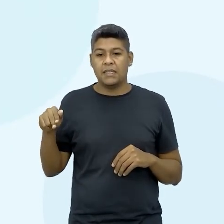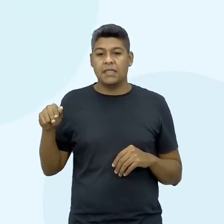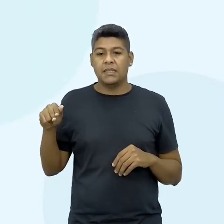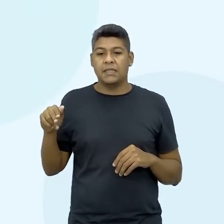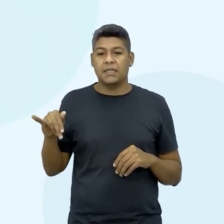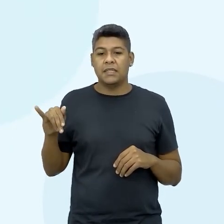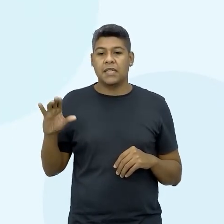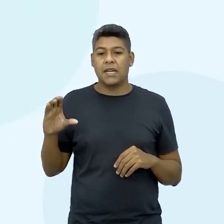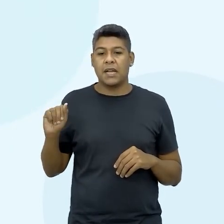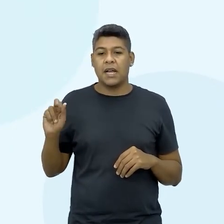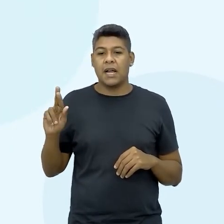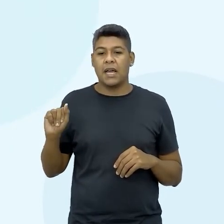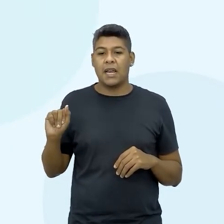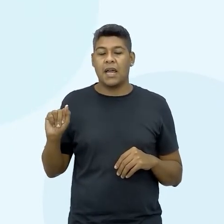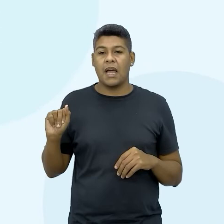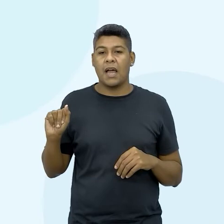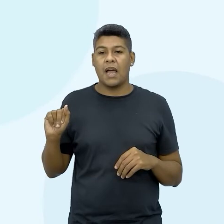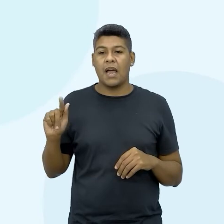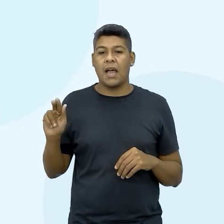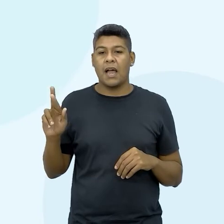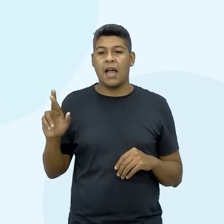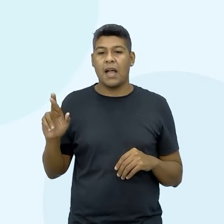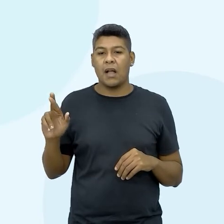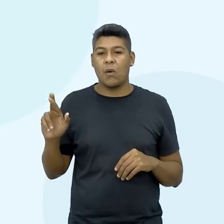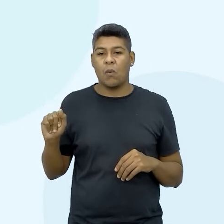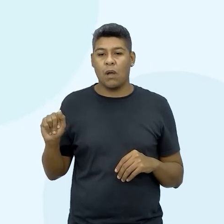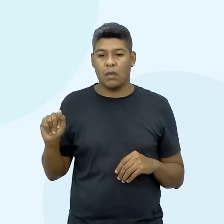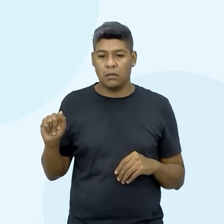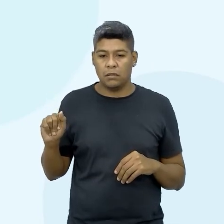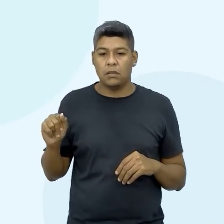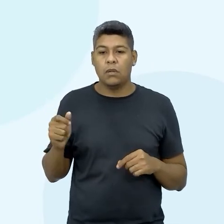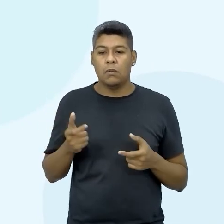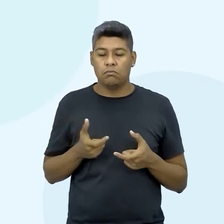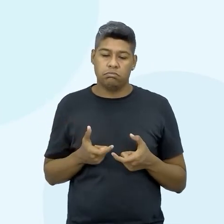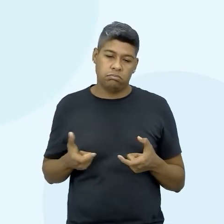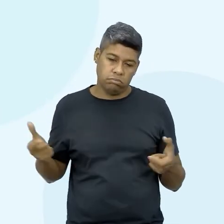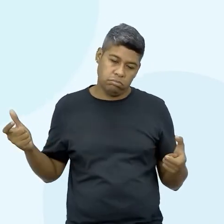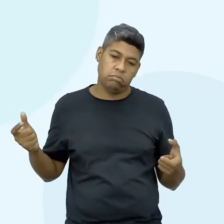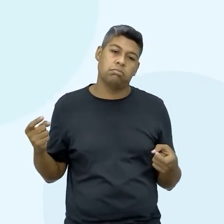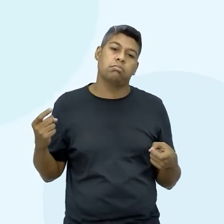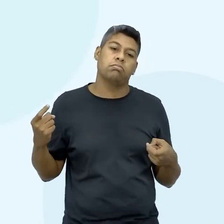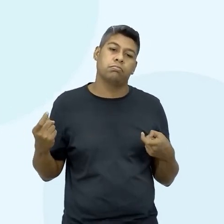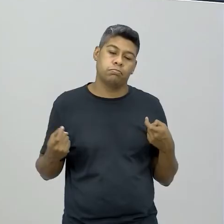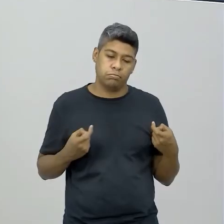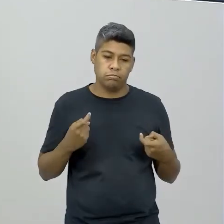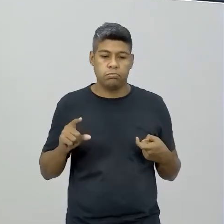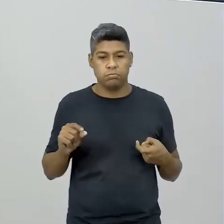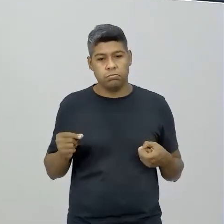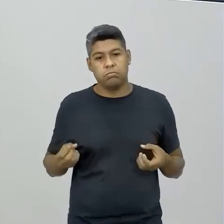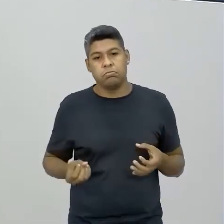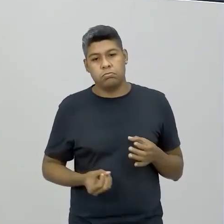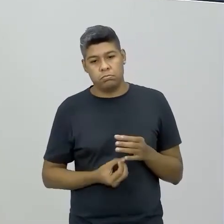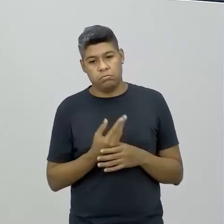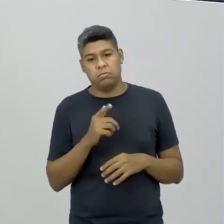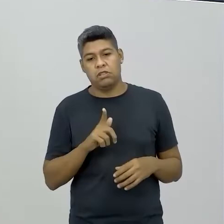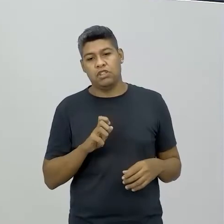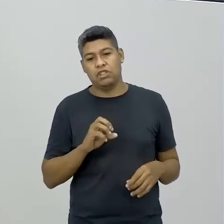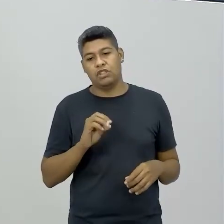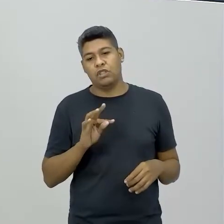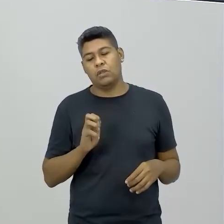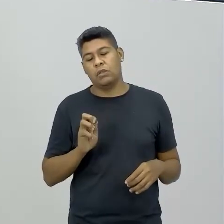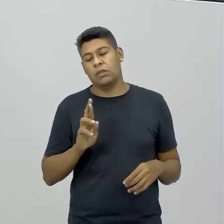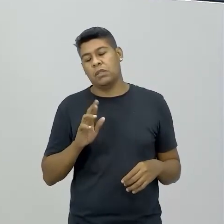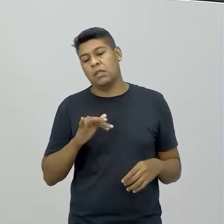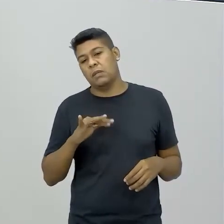Então, aumentou-se aí o número de países preocupados aí em produção de geotérmica, em